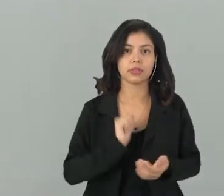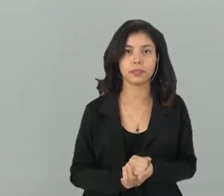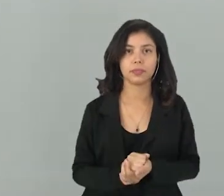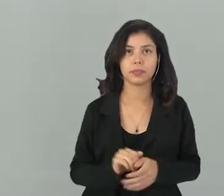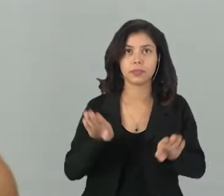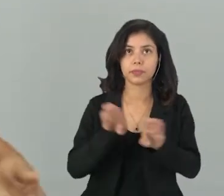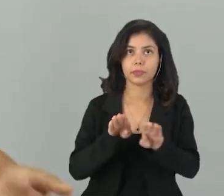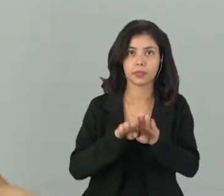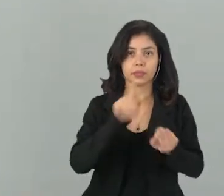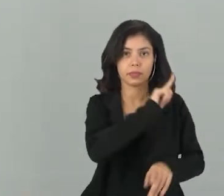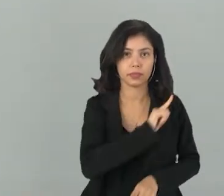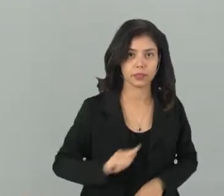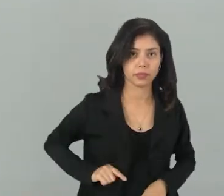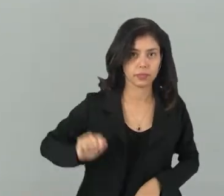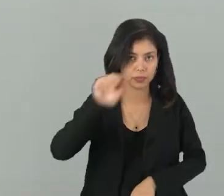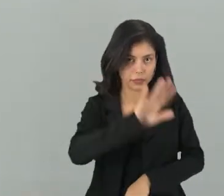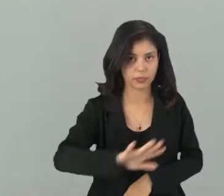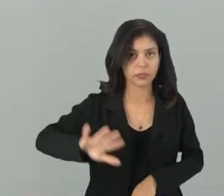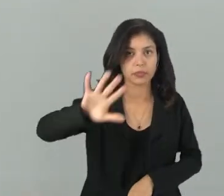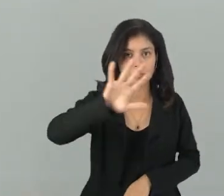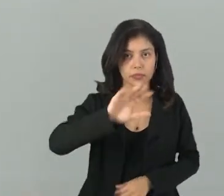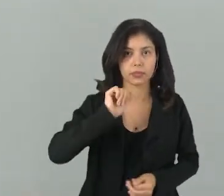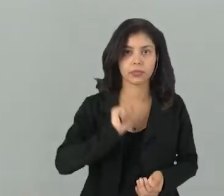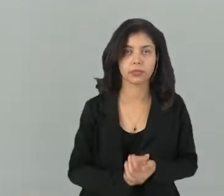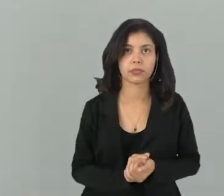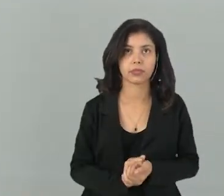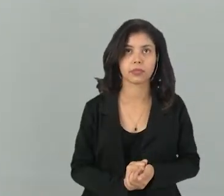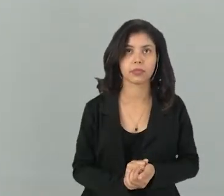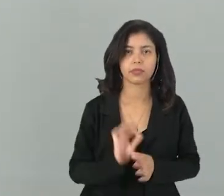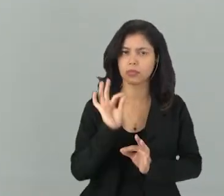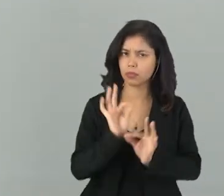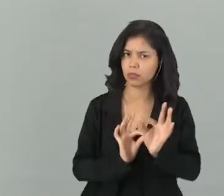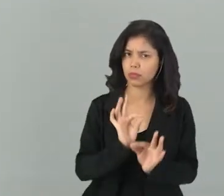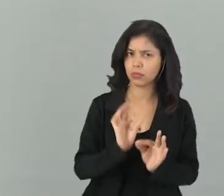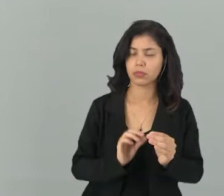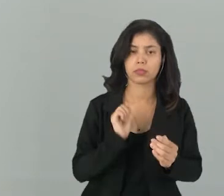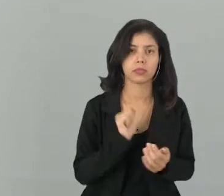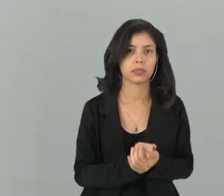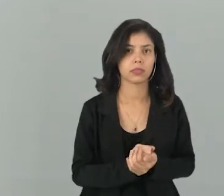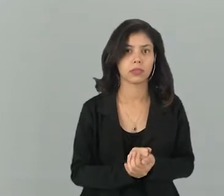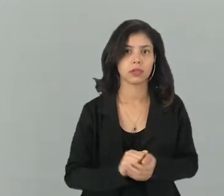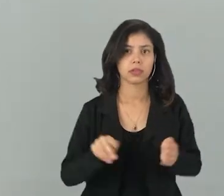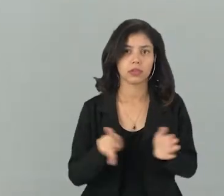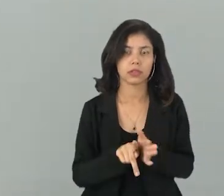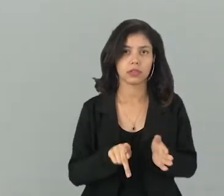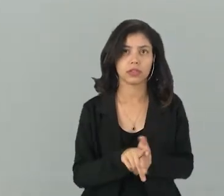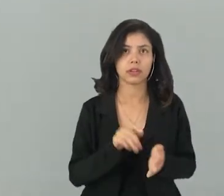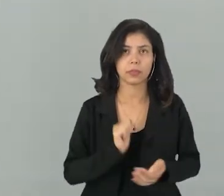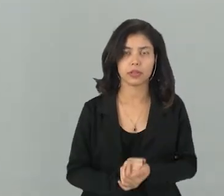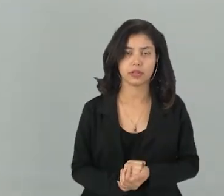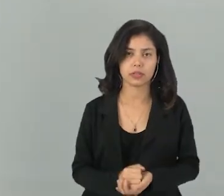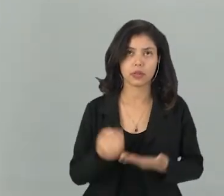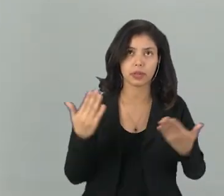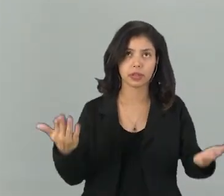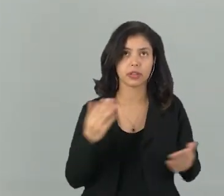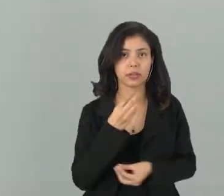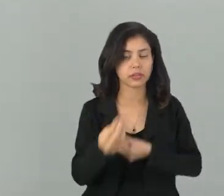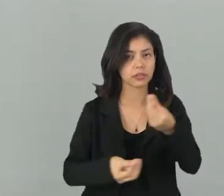dos governos gerais, né, essa administração que modificou aí alguns setores, né,